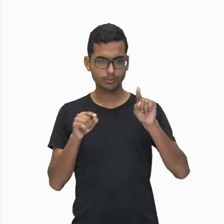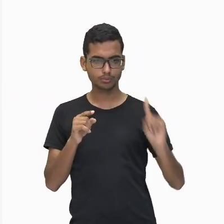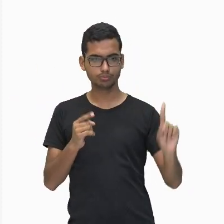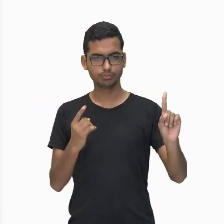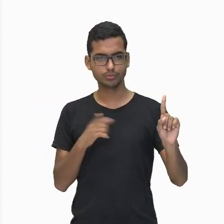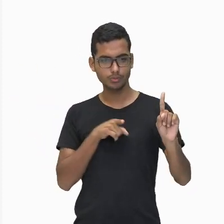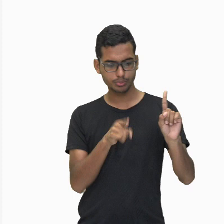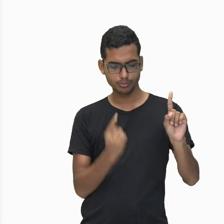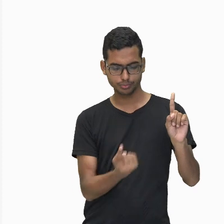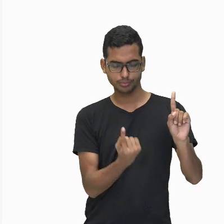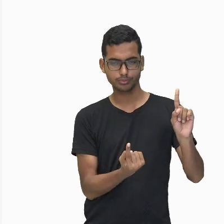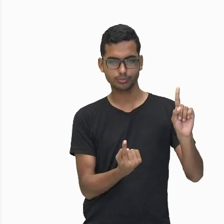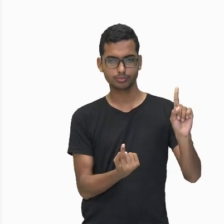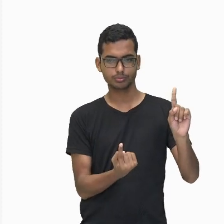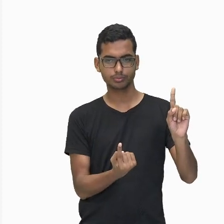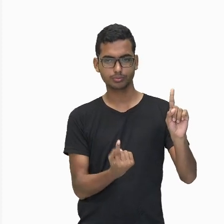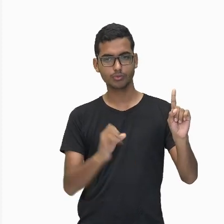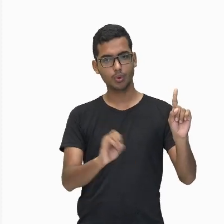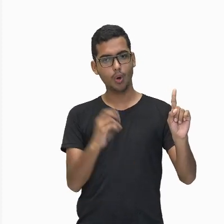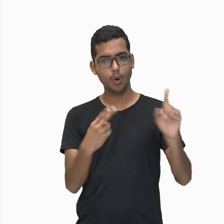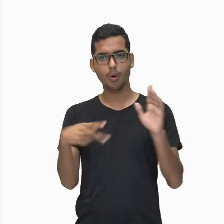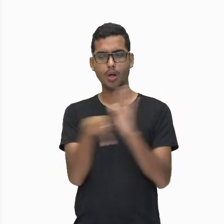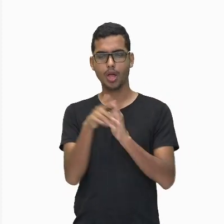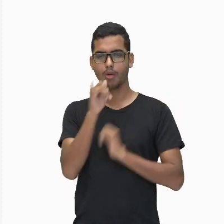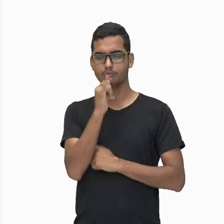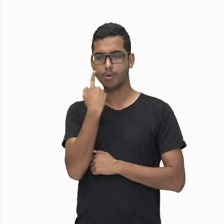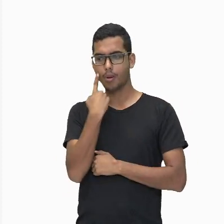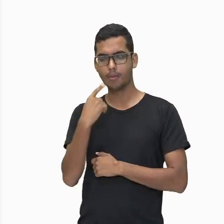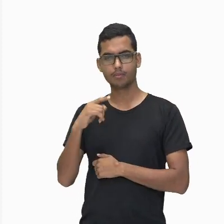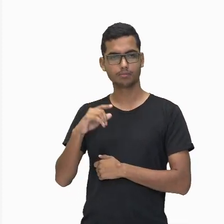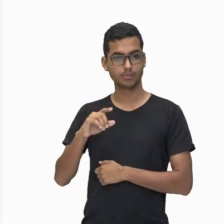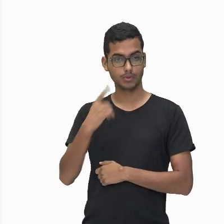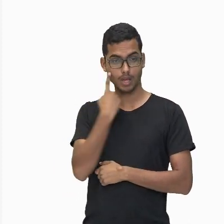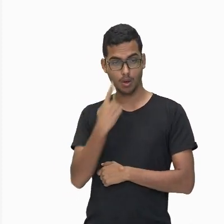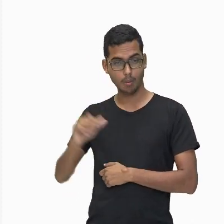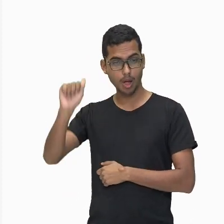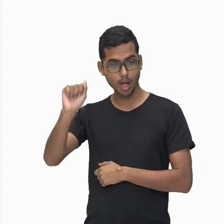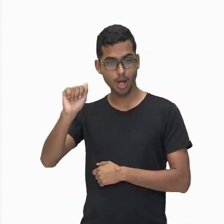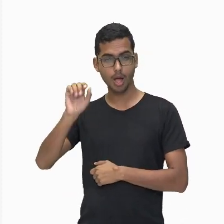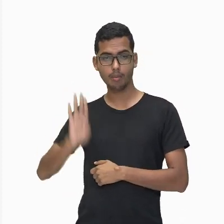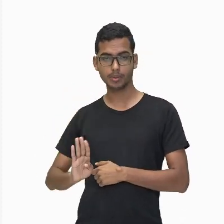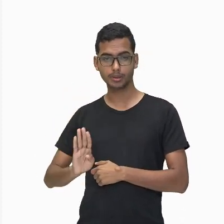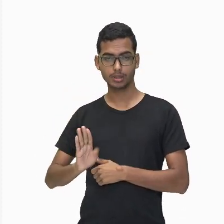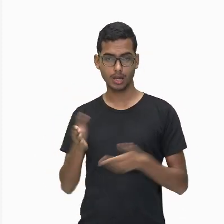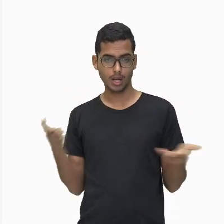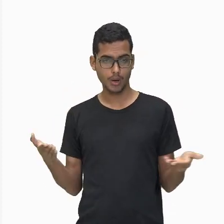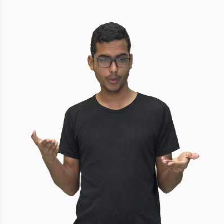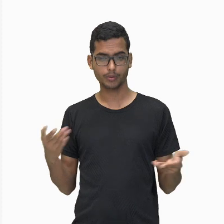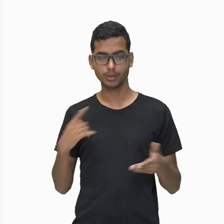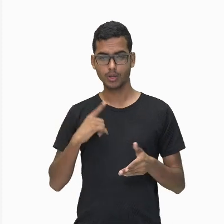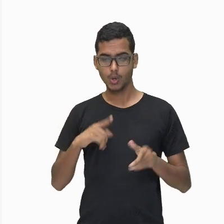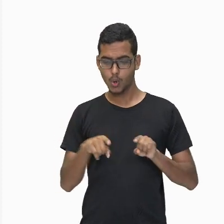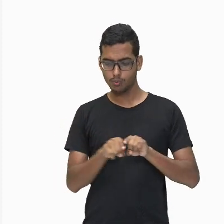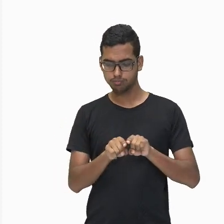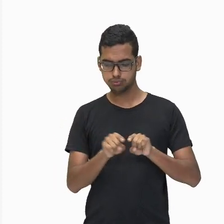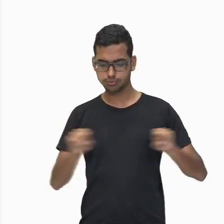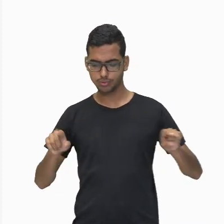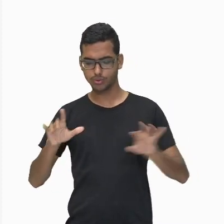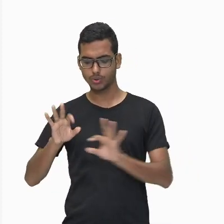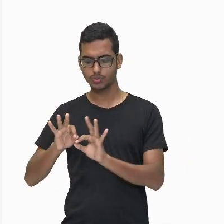com coordenadas 3 e 1. Então repare que nós temos dois pontos, tá? A e